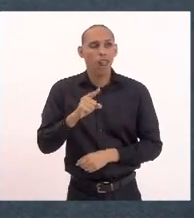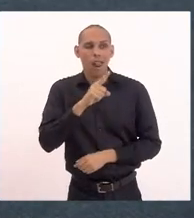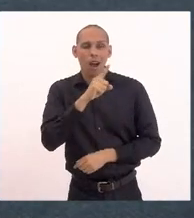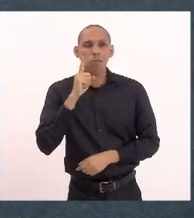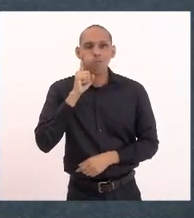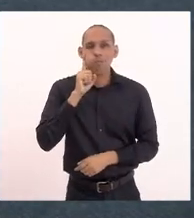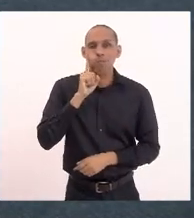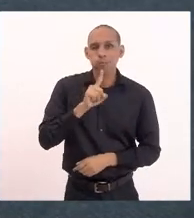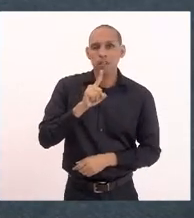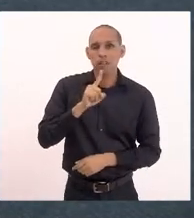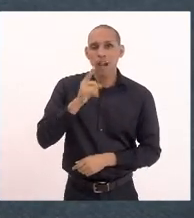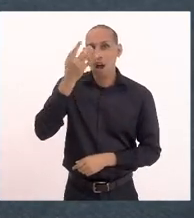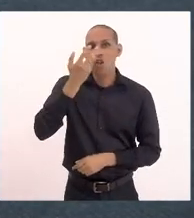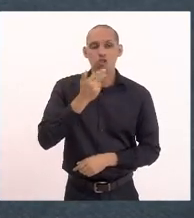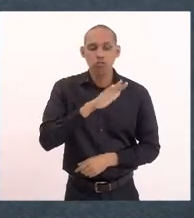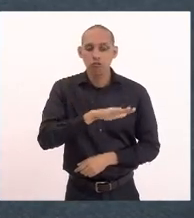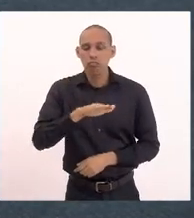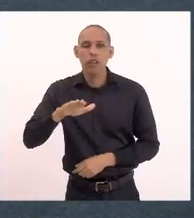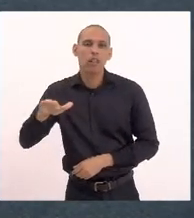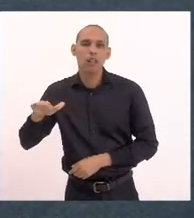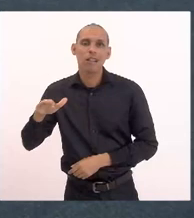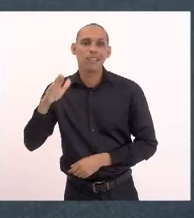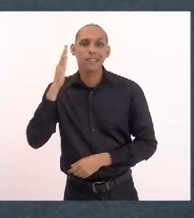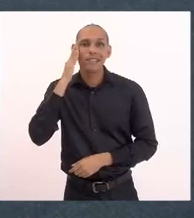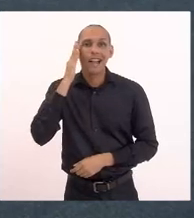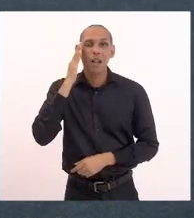as crianças aprenderem